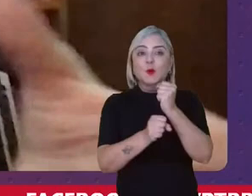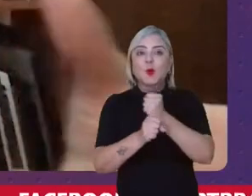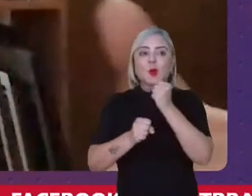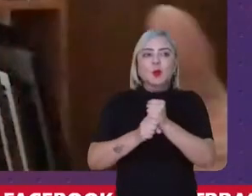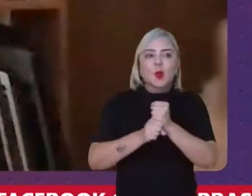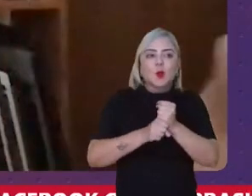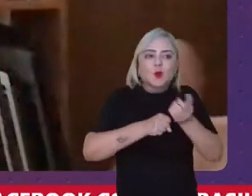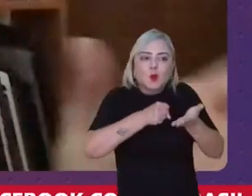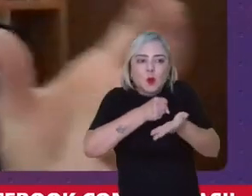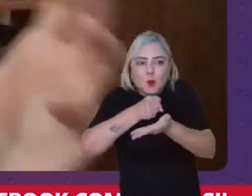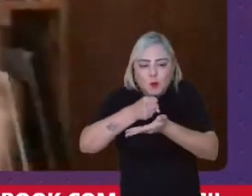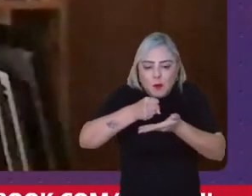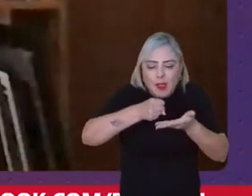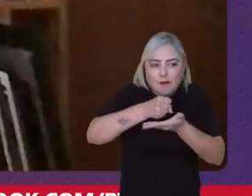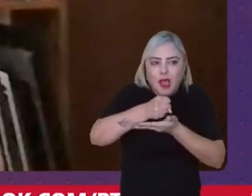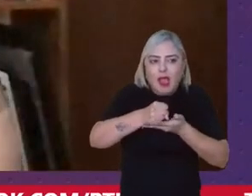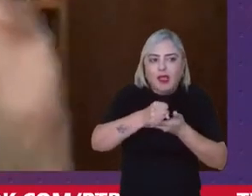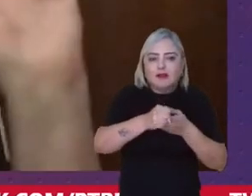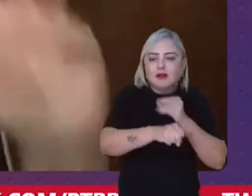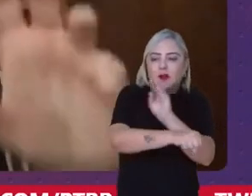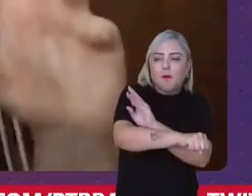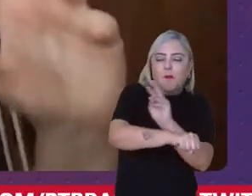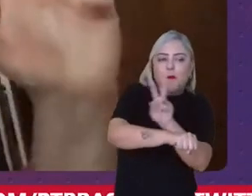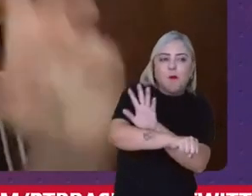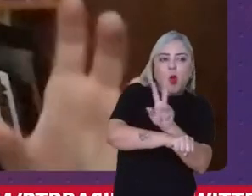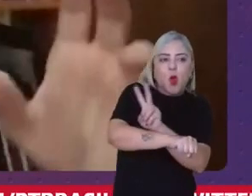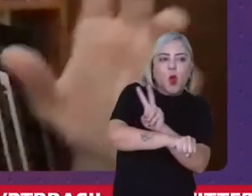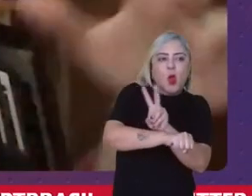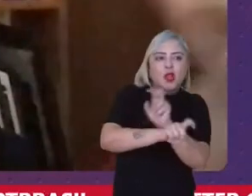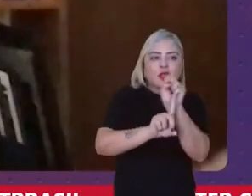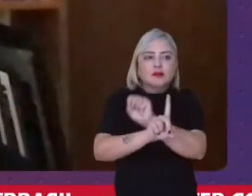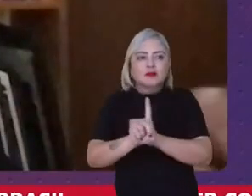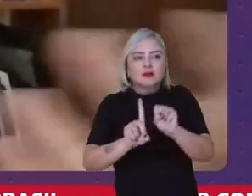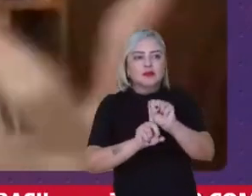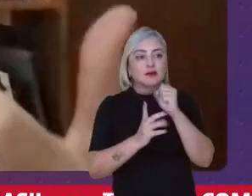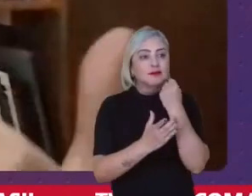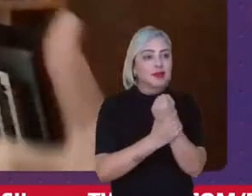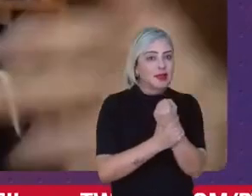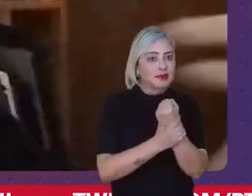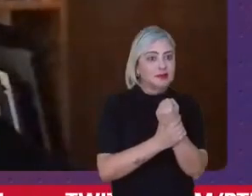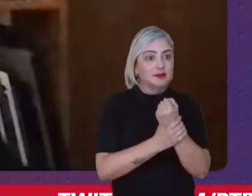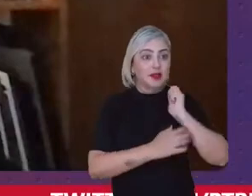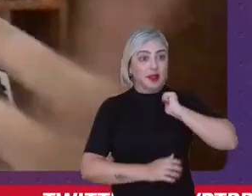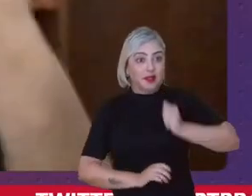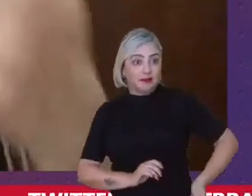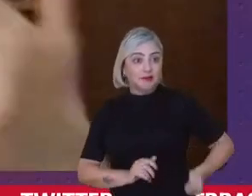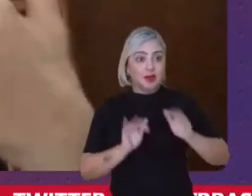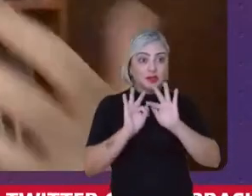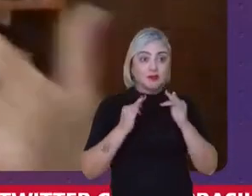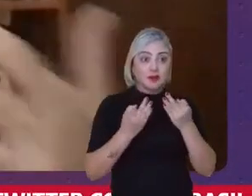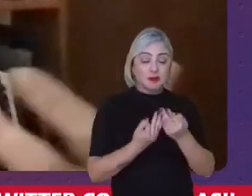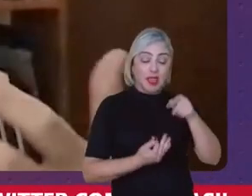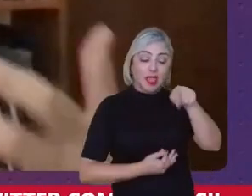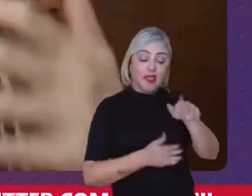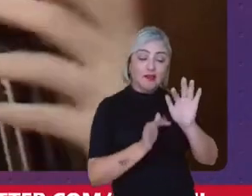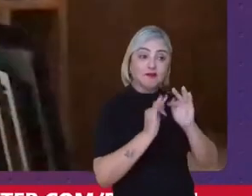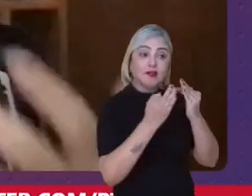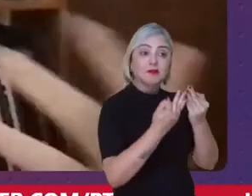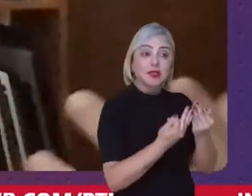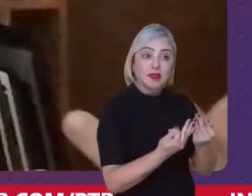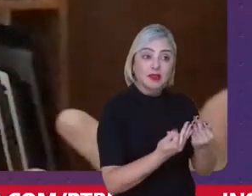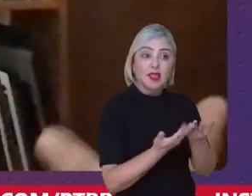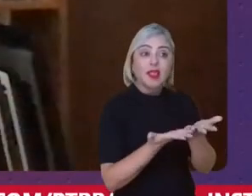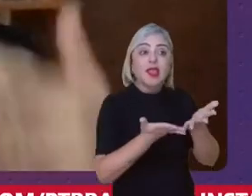uma base de proteção social que garantiu que, através do Bolsa Família, essa família passasse a